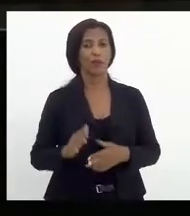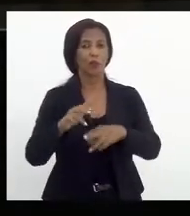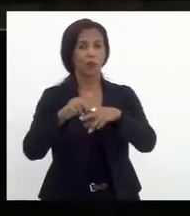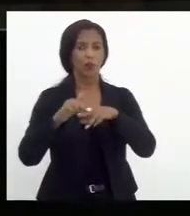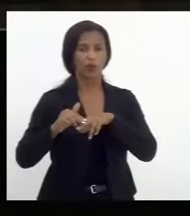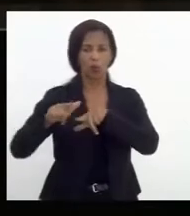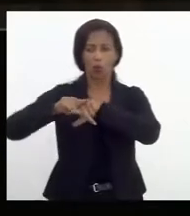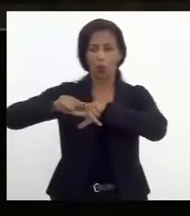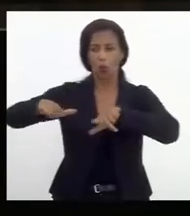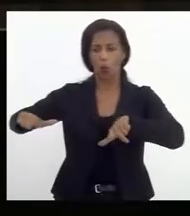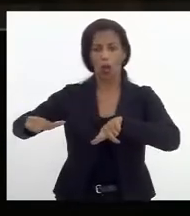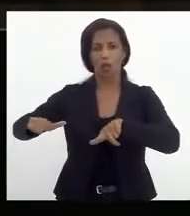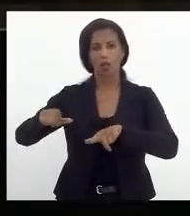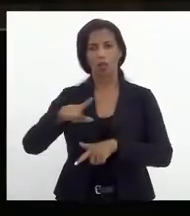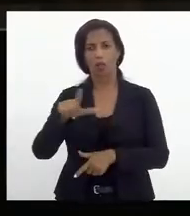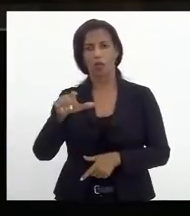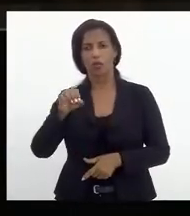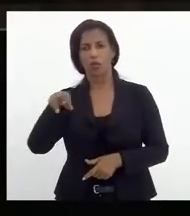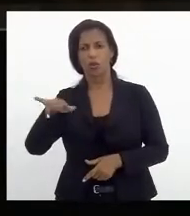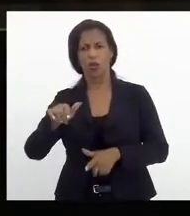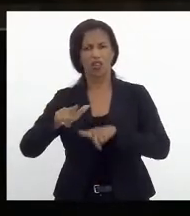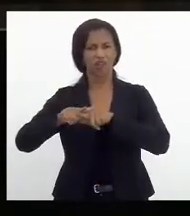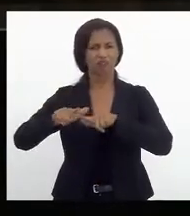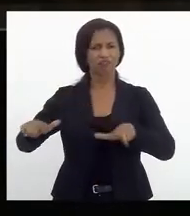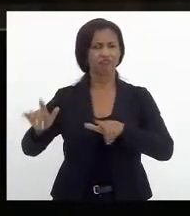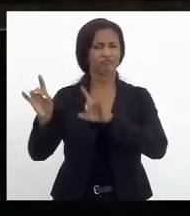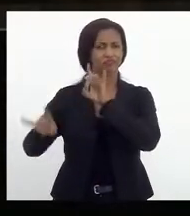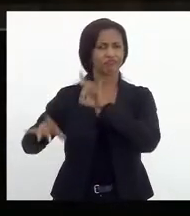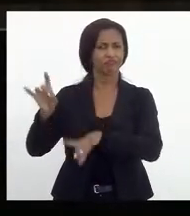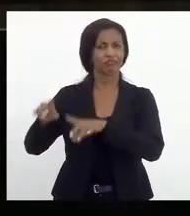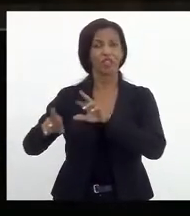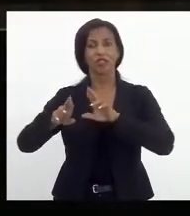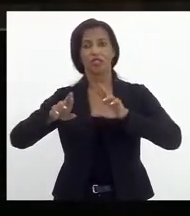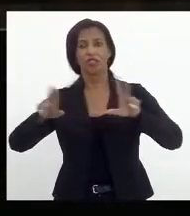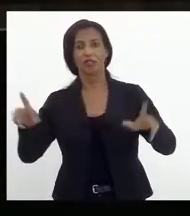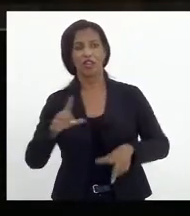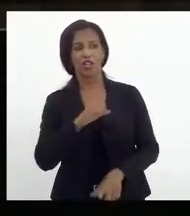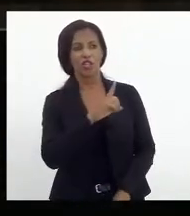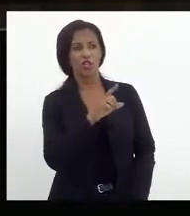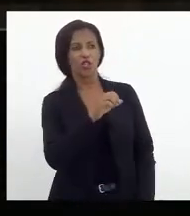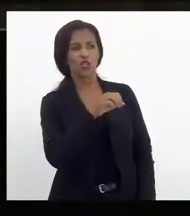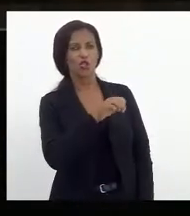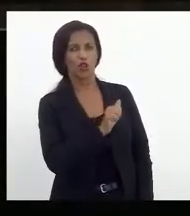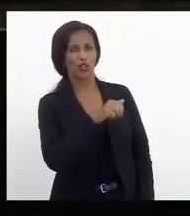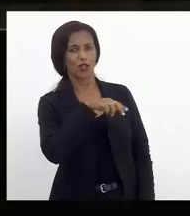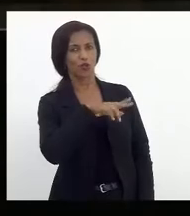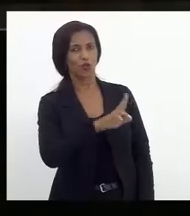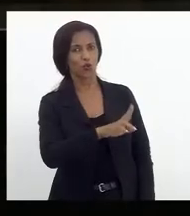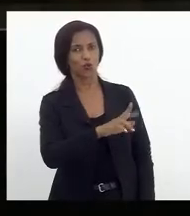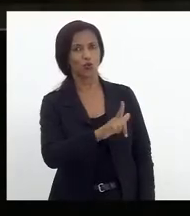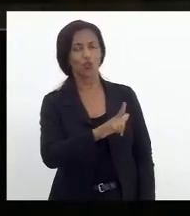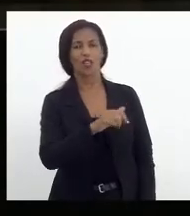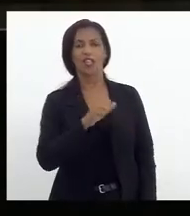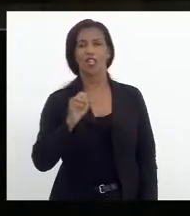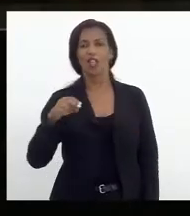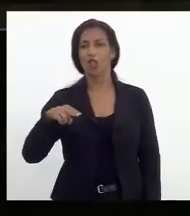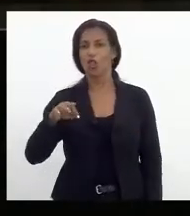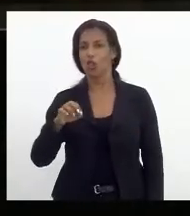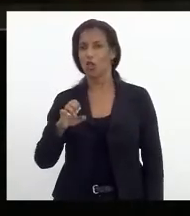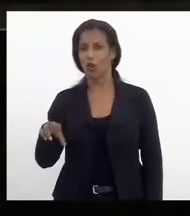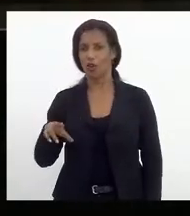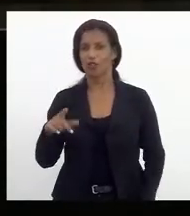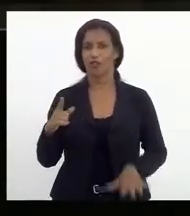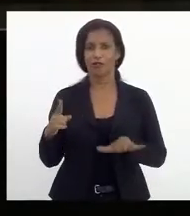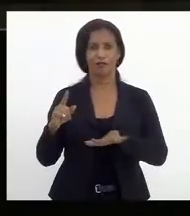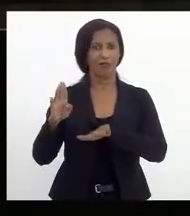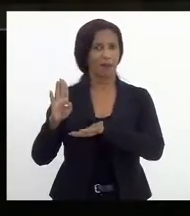evasão na área da Zona Oeste da Baixada é imensa, diferente da área da Zona Sul e da Zona Norte. Na região da Baixada e na região da